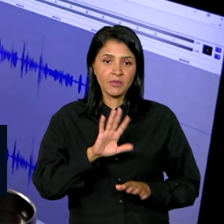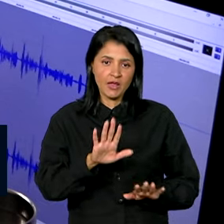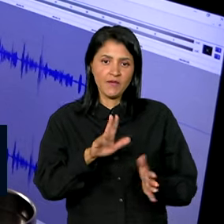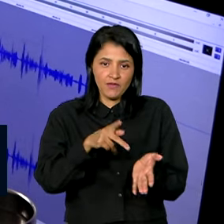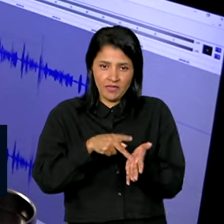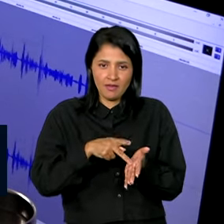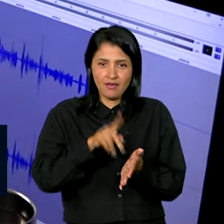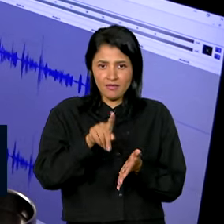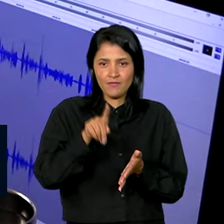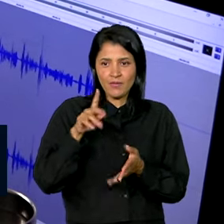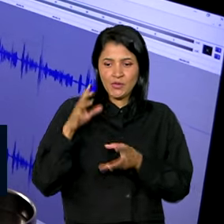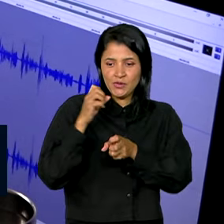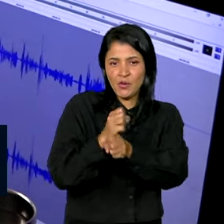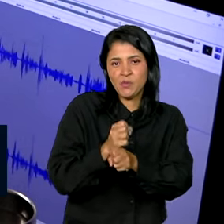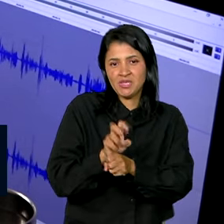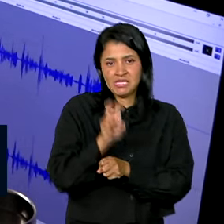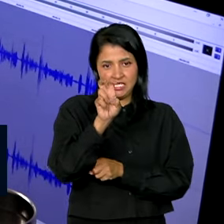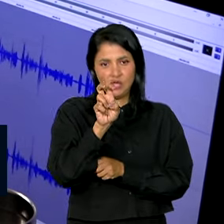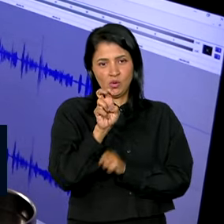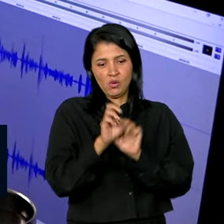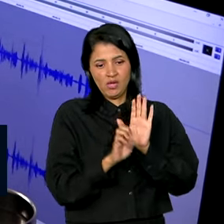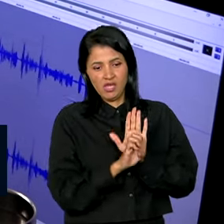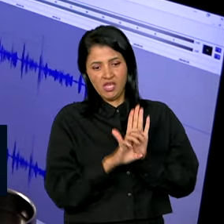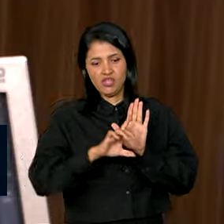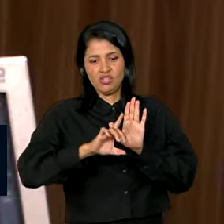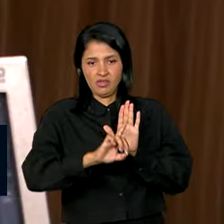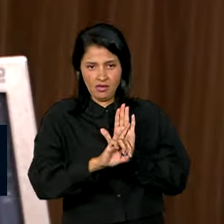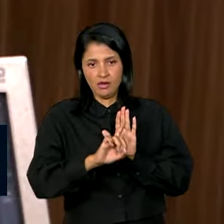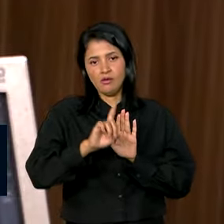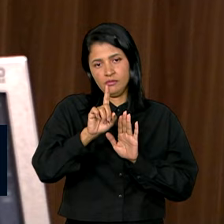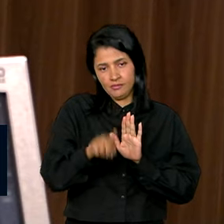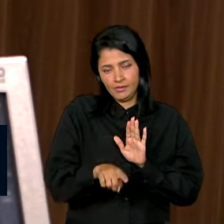Na verdade, são todos 5 editais, né?